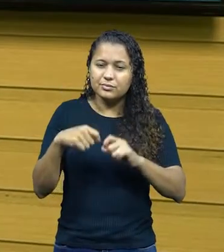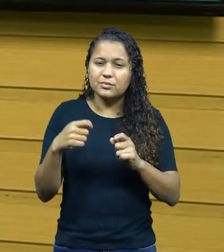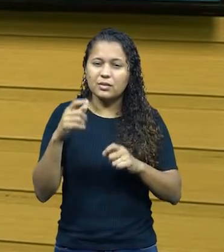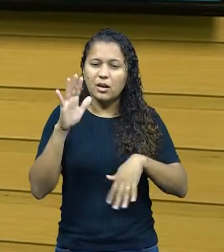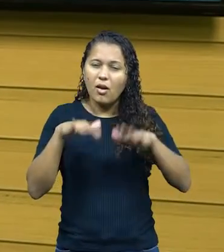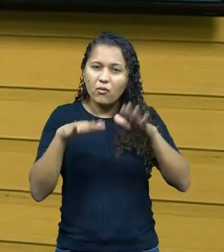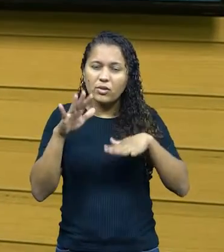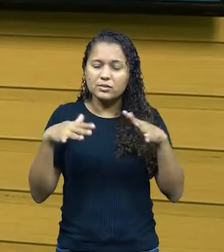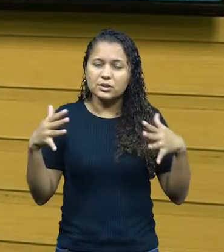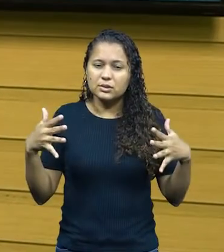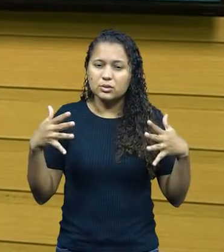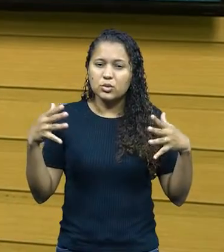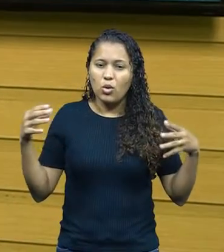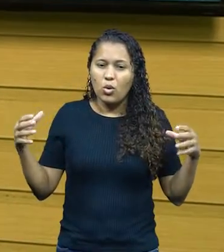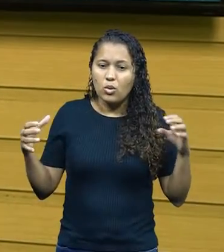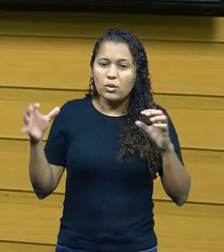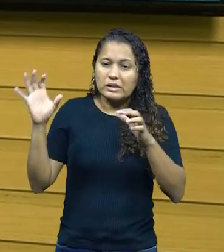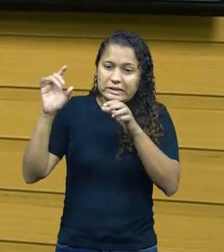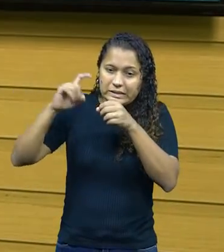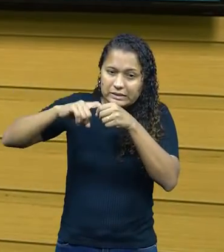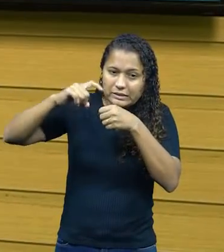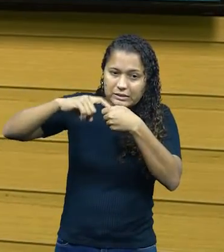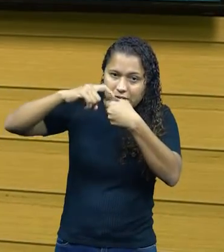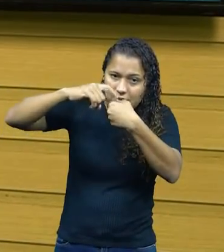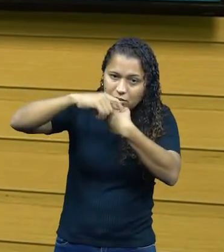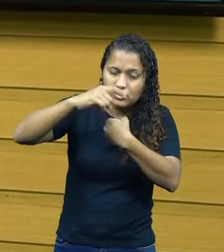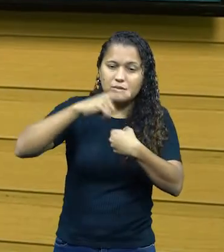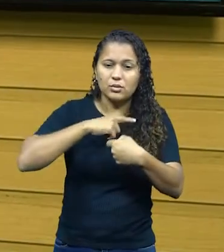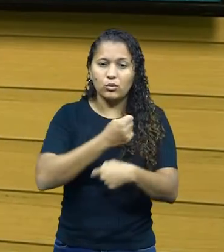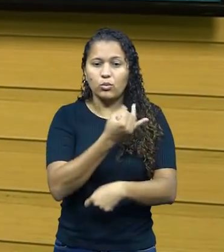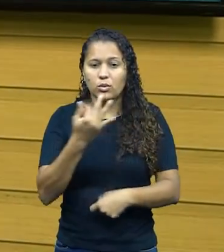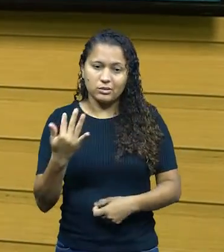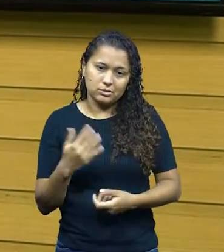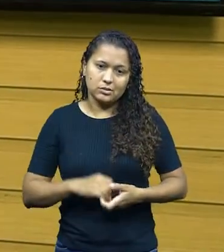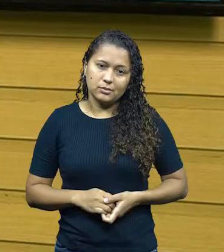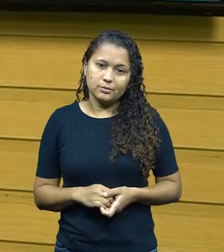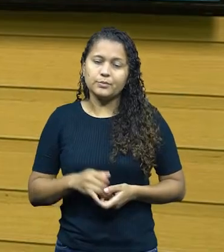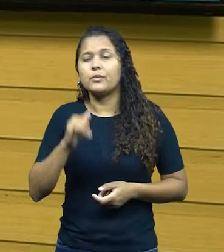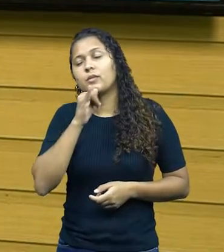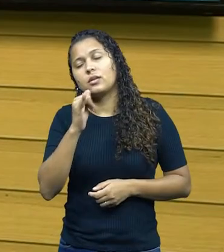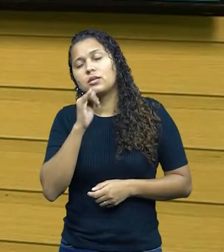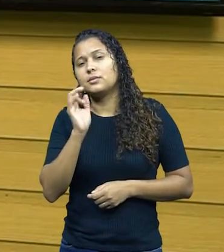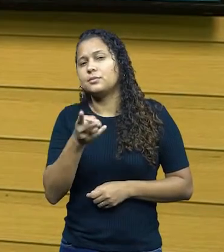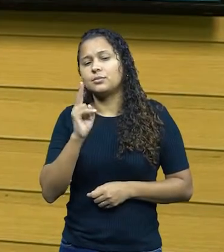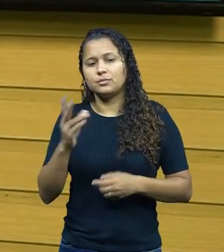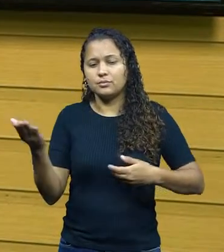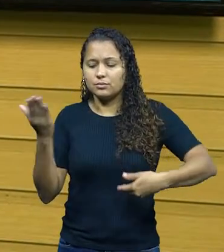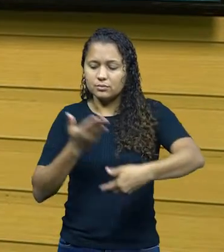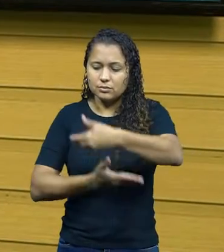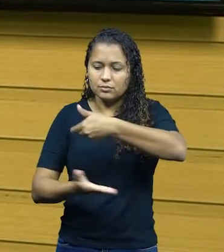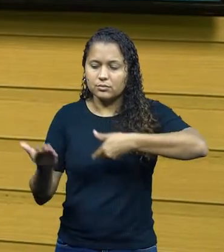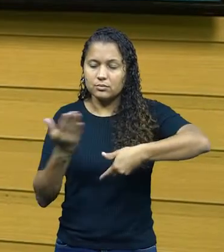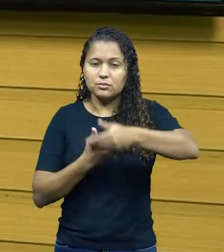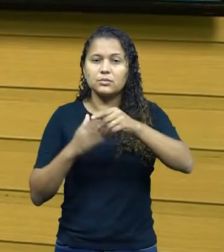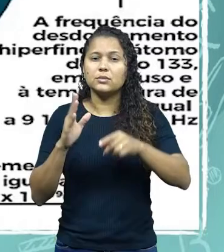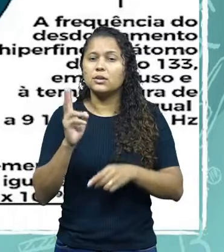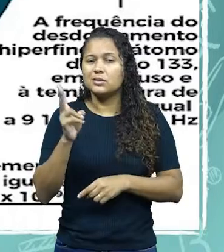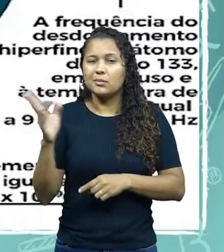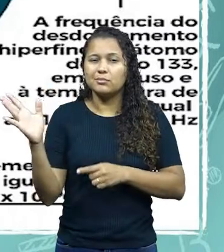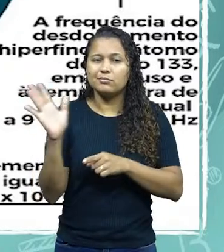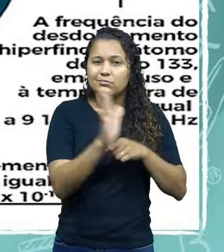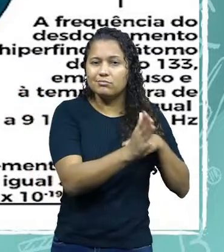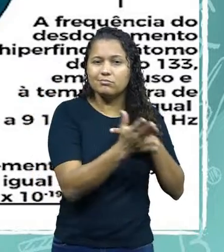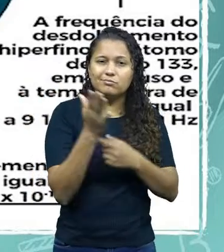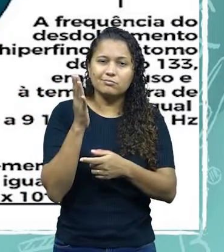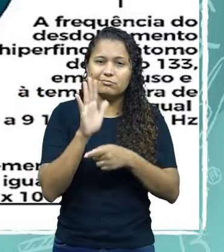se unem para criar uma unidade, uma quantidade. Então, elas estão sempre se ajudando.